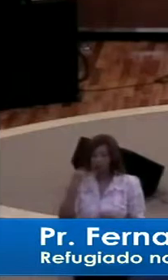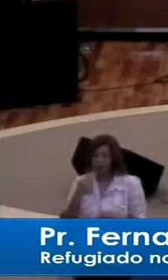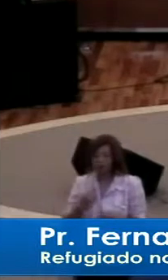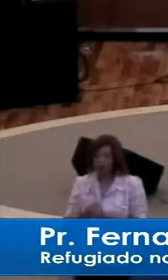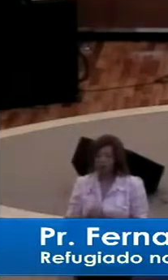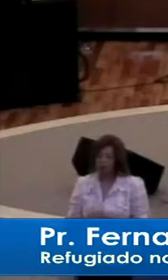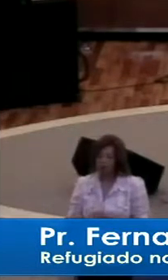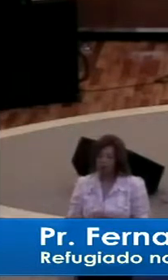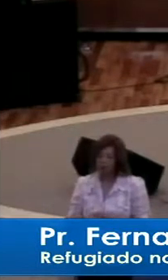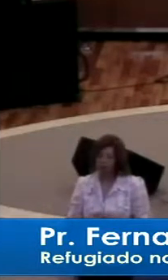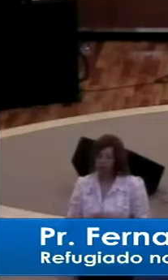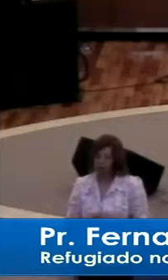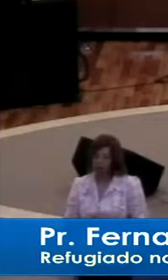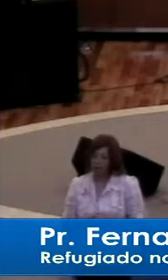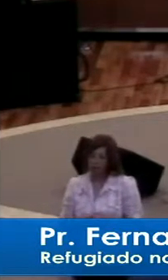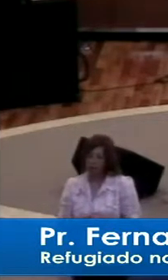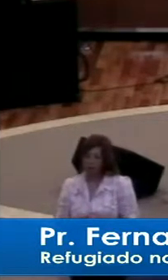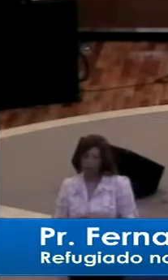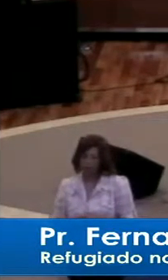Aleluia.